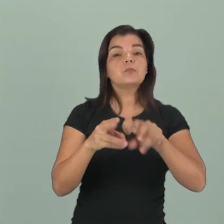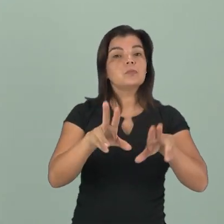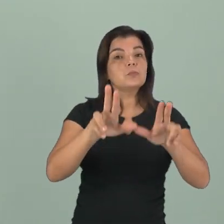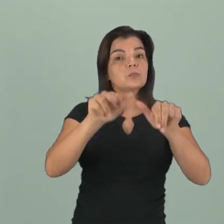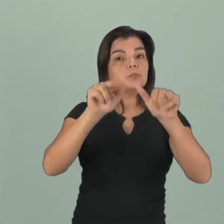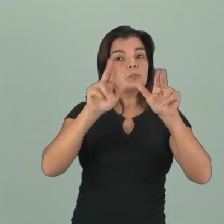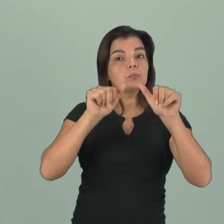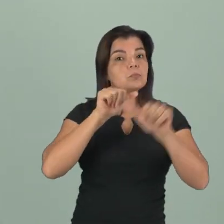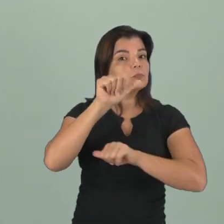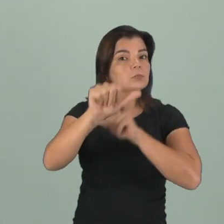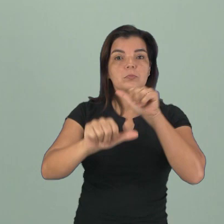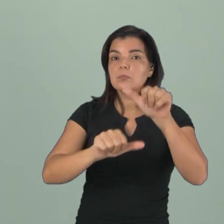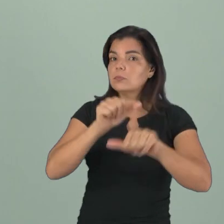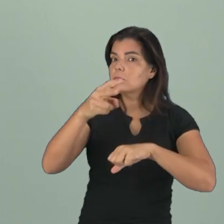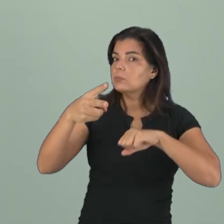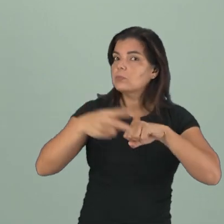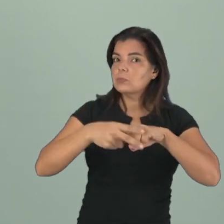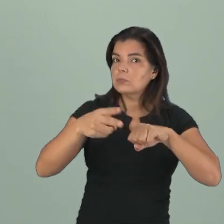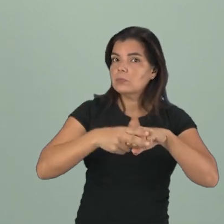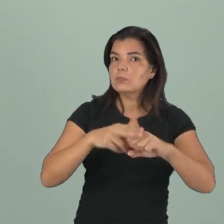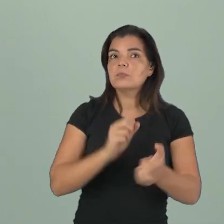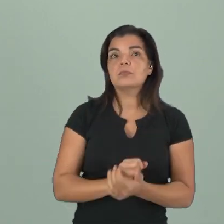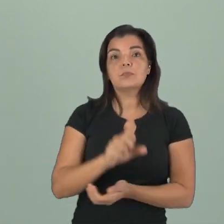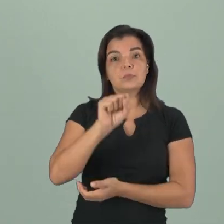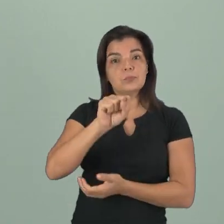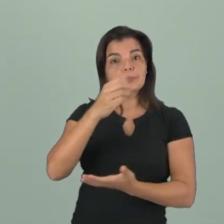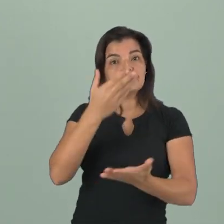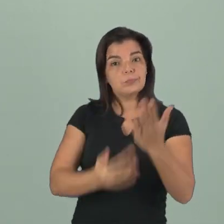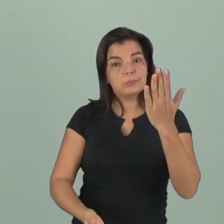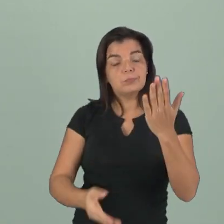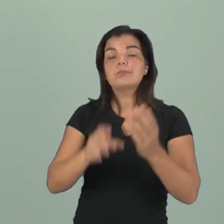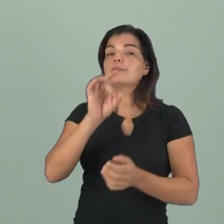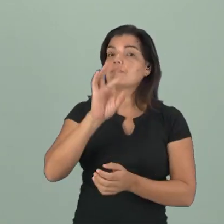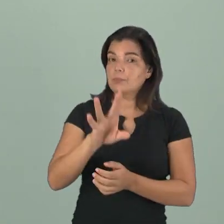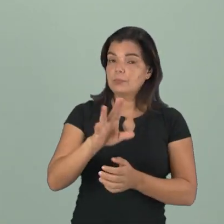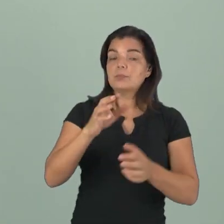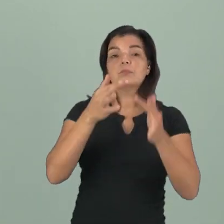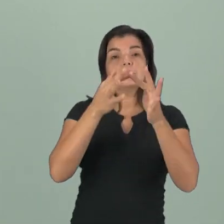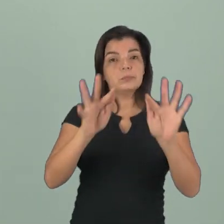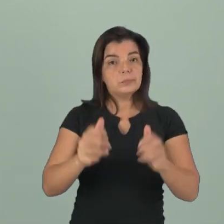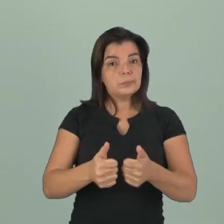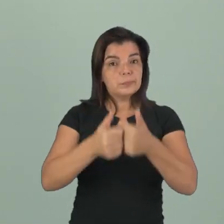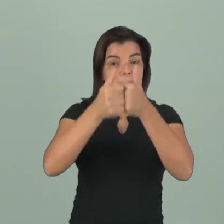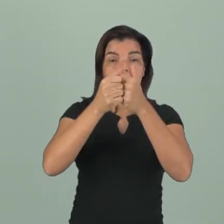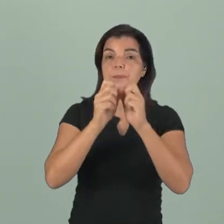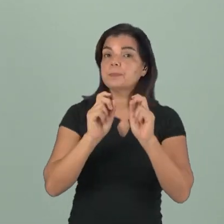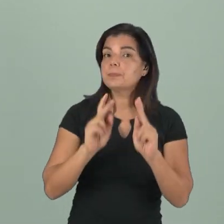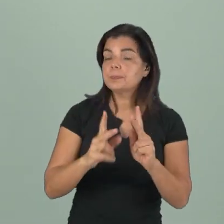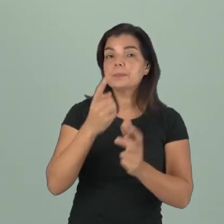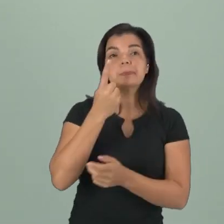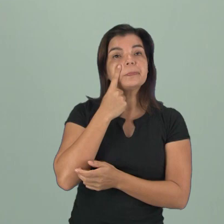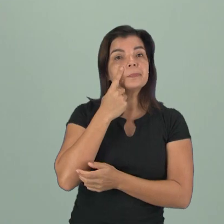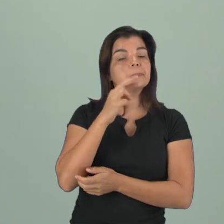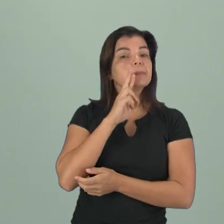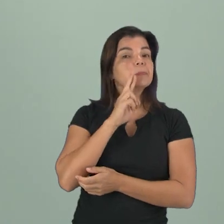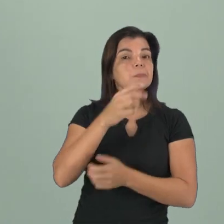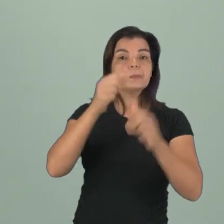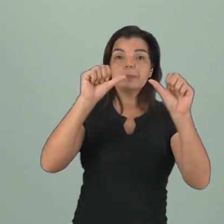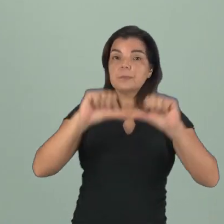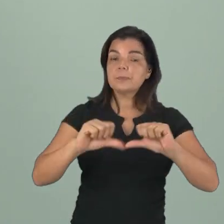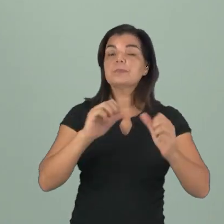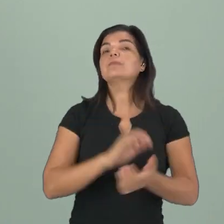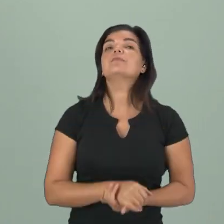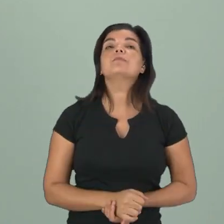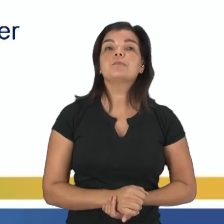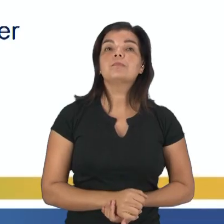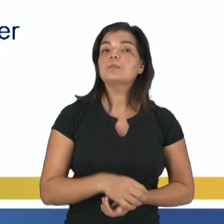o verbo de vocês. Então, o S se perdeu. Ele vem apenas na forma positiva, ok? Olha a resposta negativa aí.